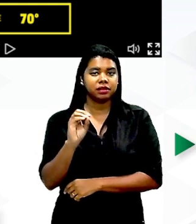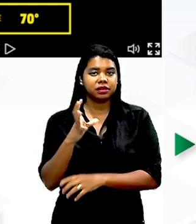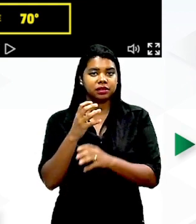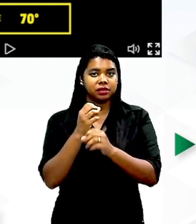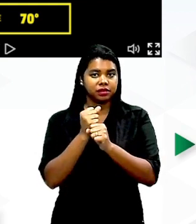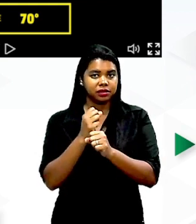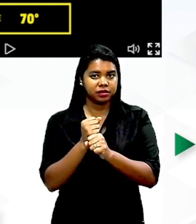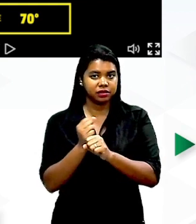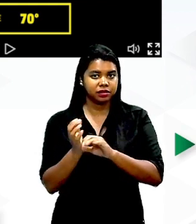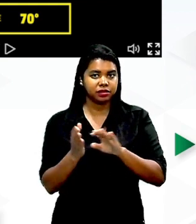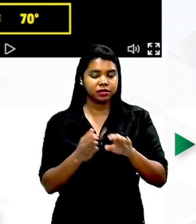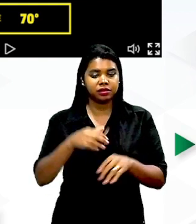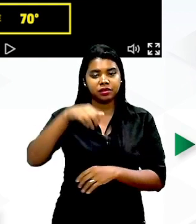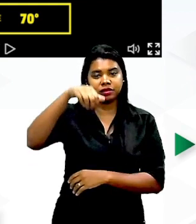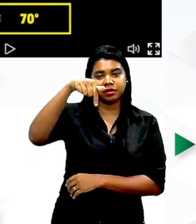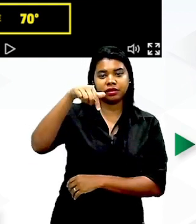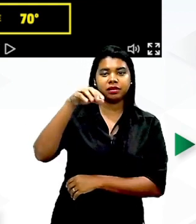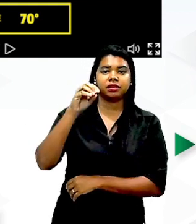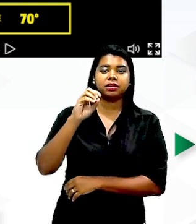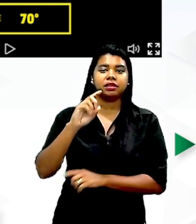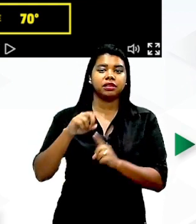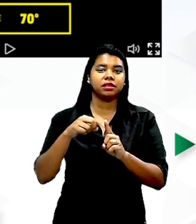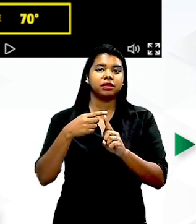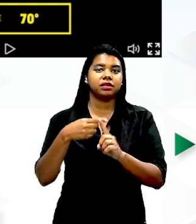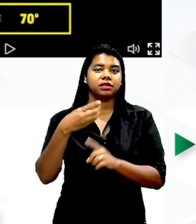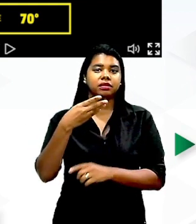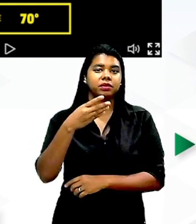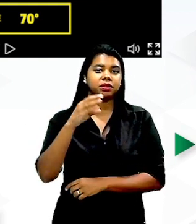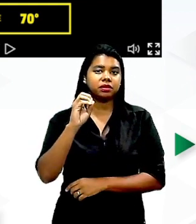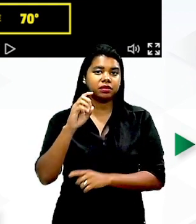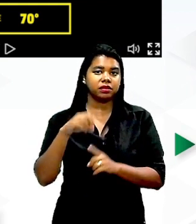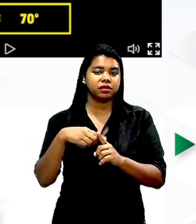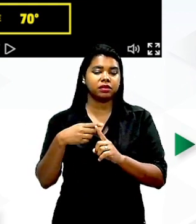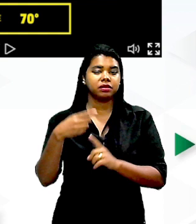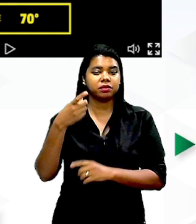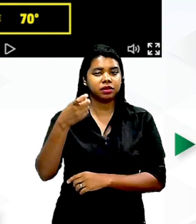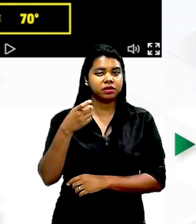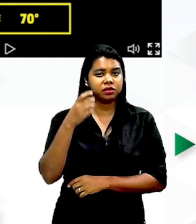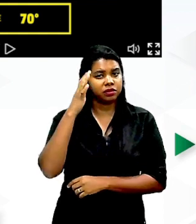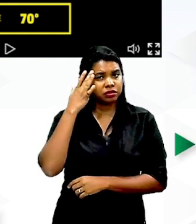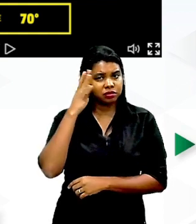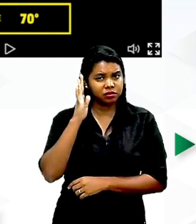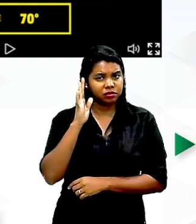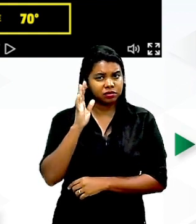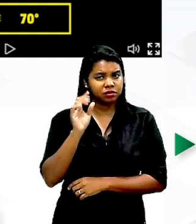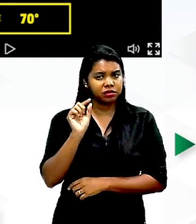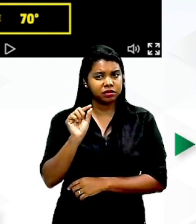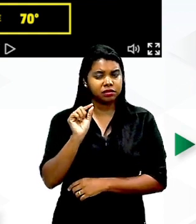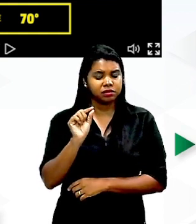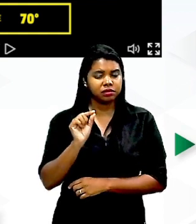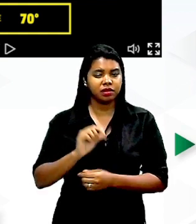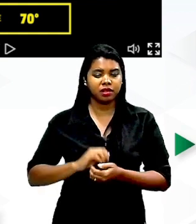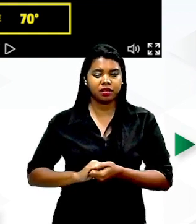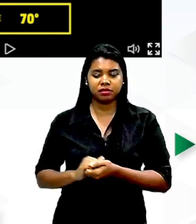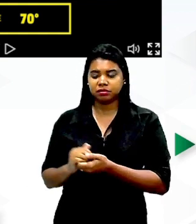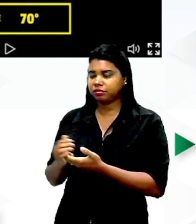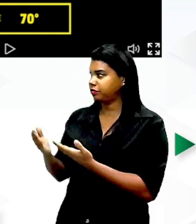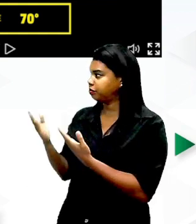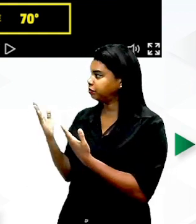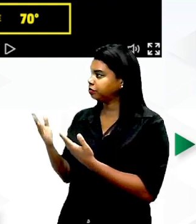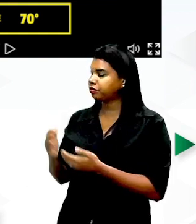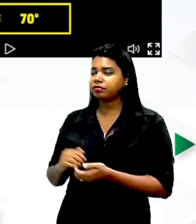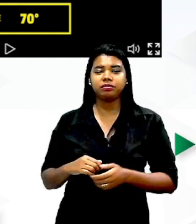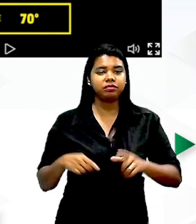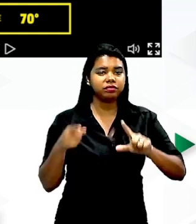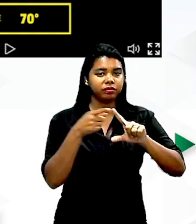somar 70 graus mais 40 graus e mais x, que eu não sei qual é a medida da abertura desse ângulo, vai